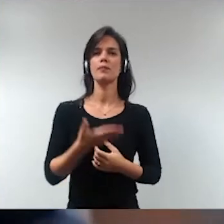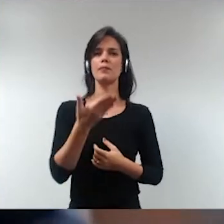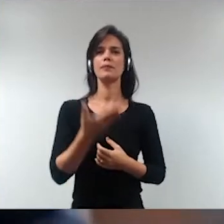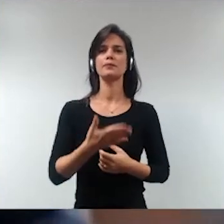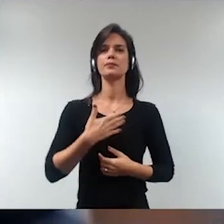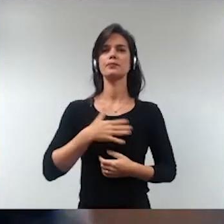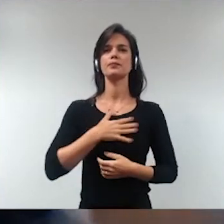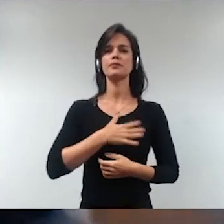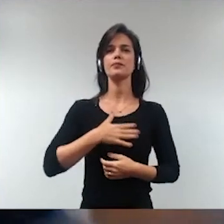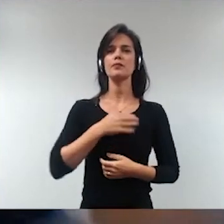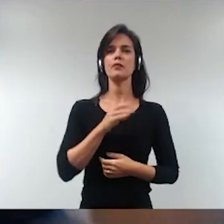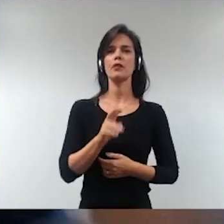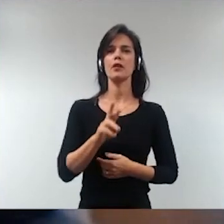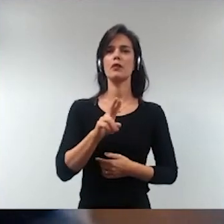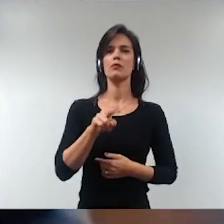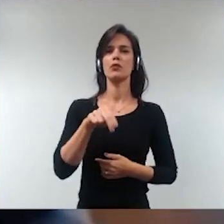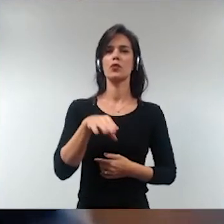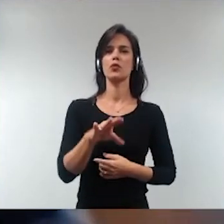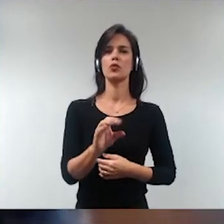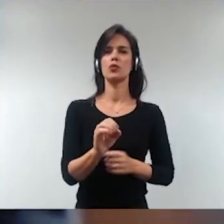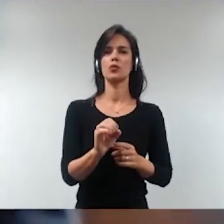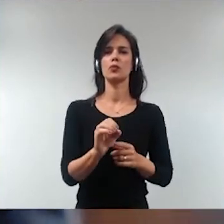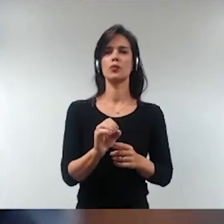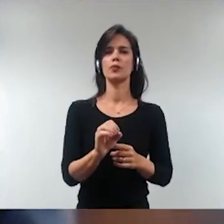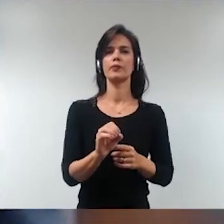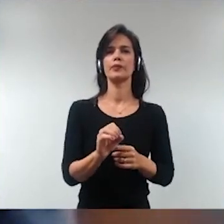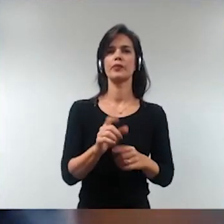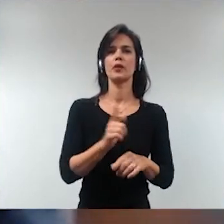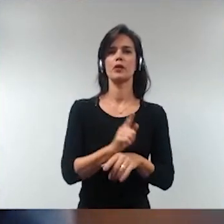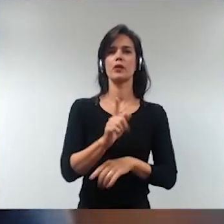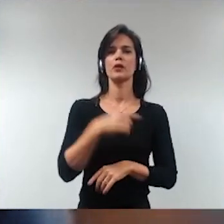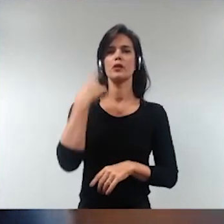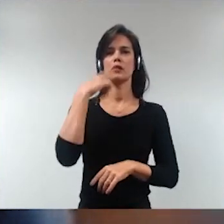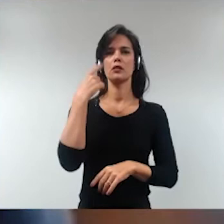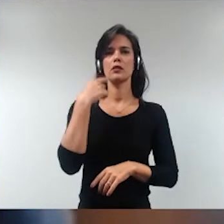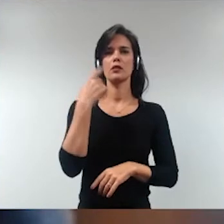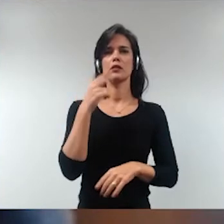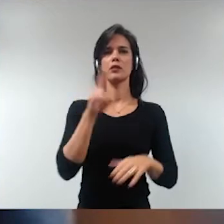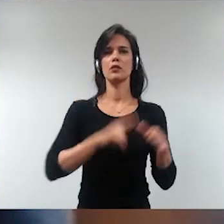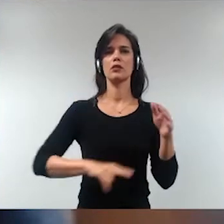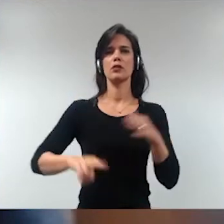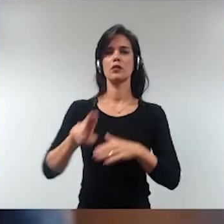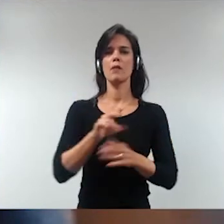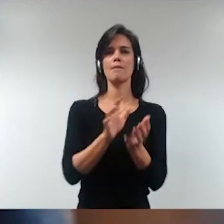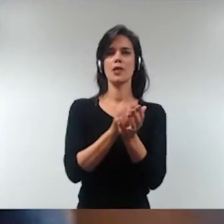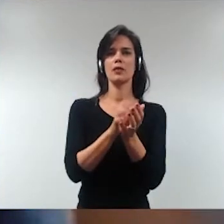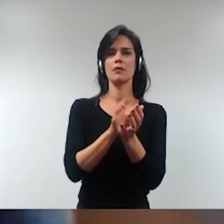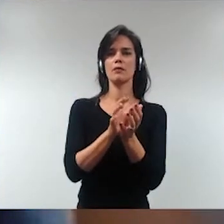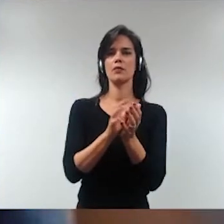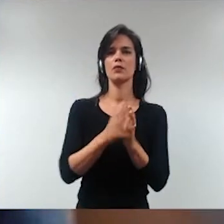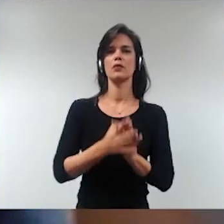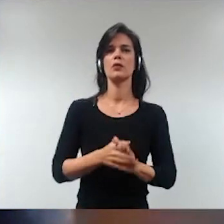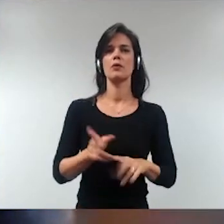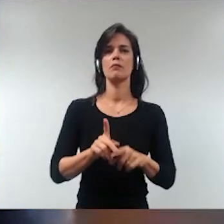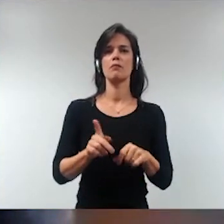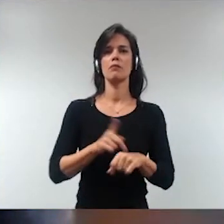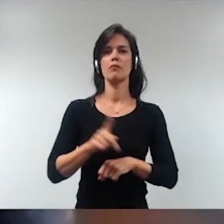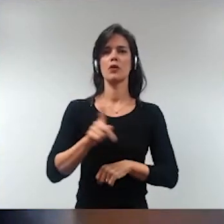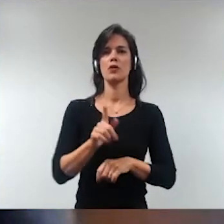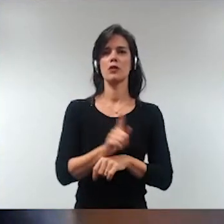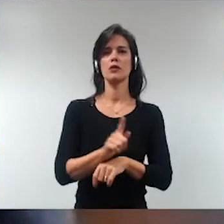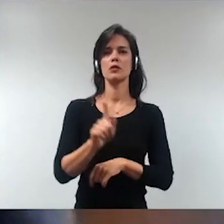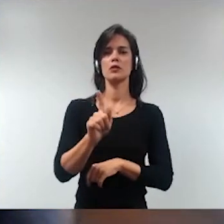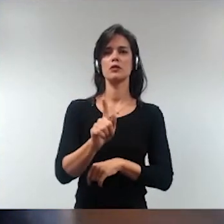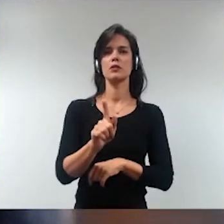querido Bruno Albuquerque Batista, que é graduado em Direito pela Universidade Federal de Pernambuco e pós-graduado pela